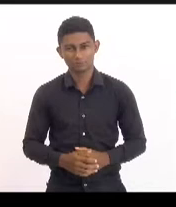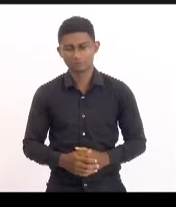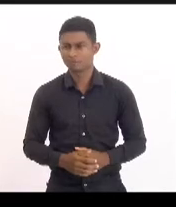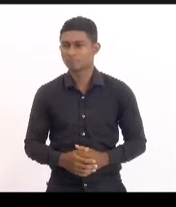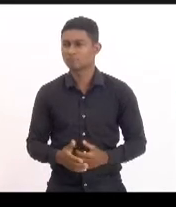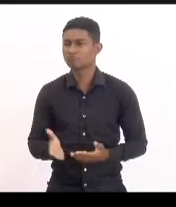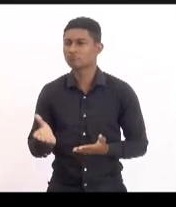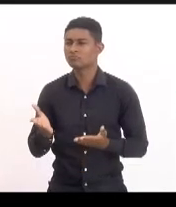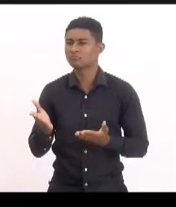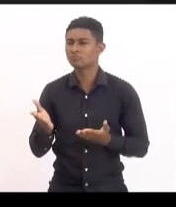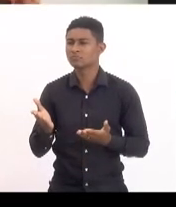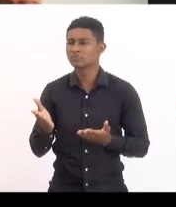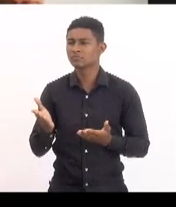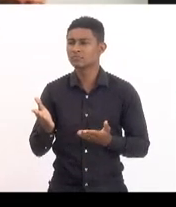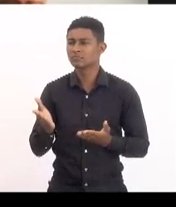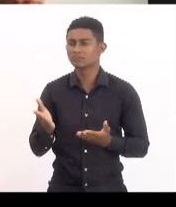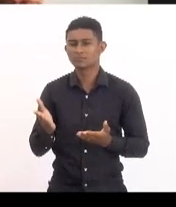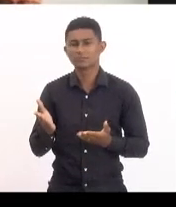Valdec.